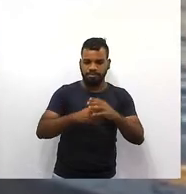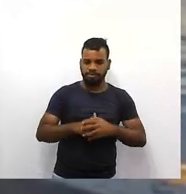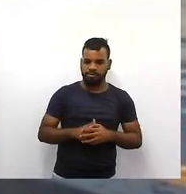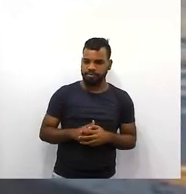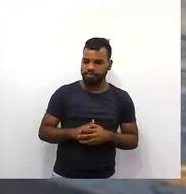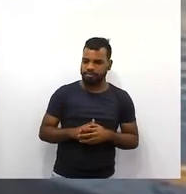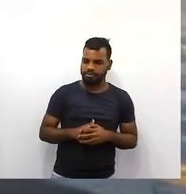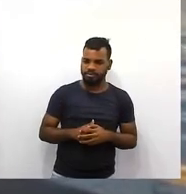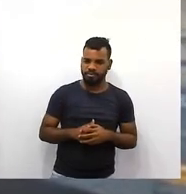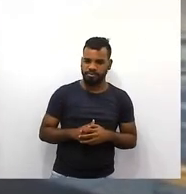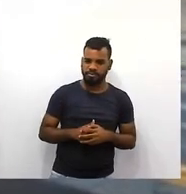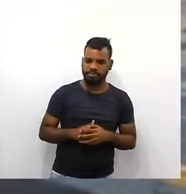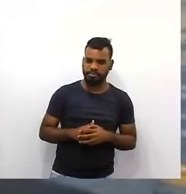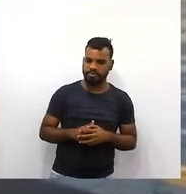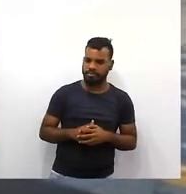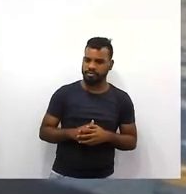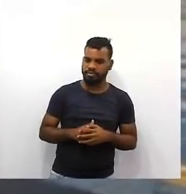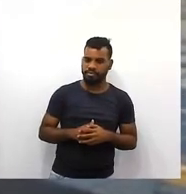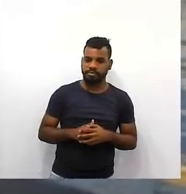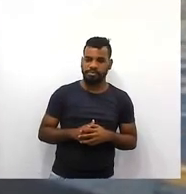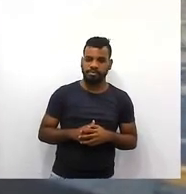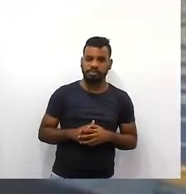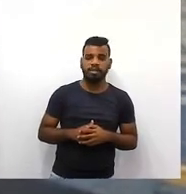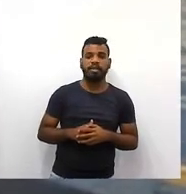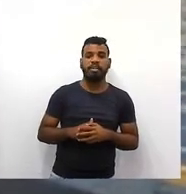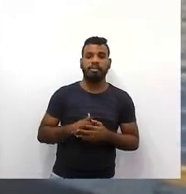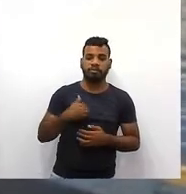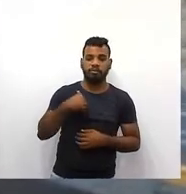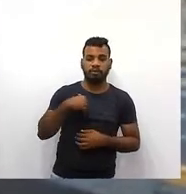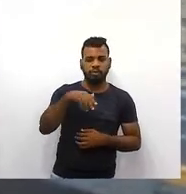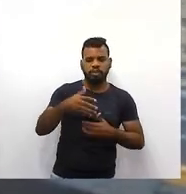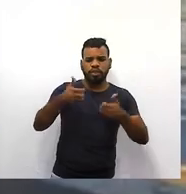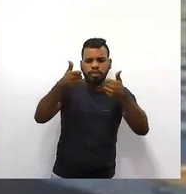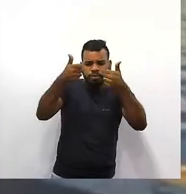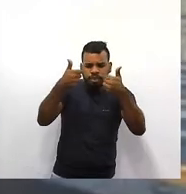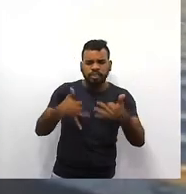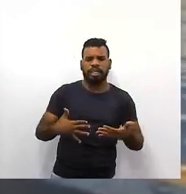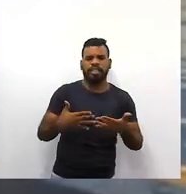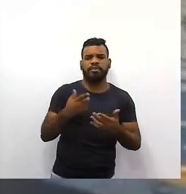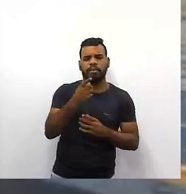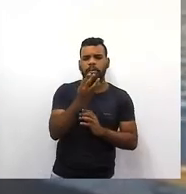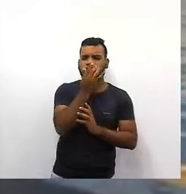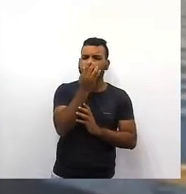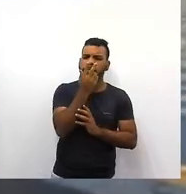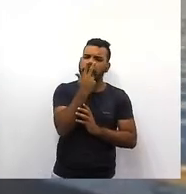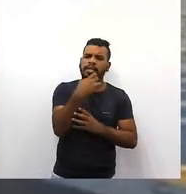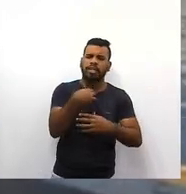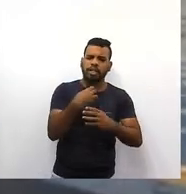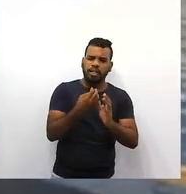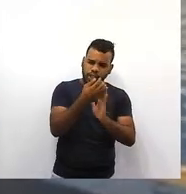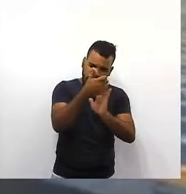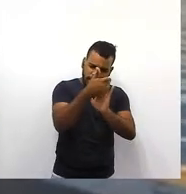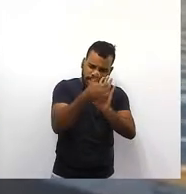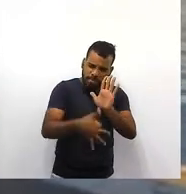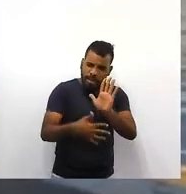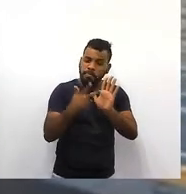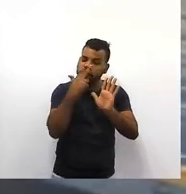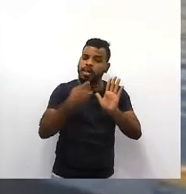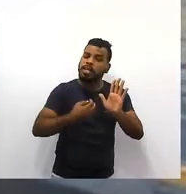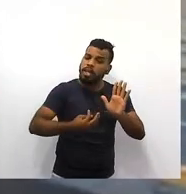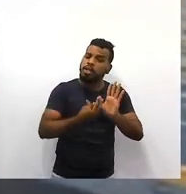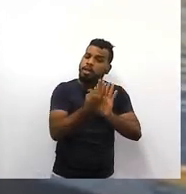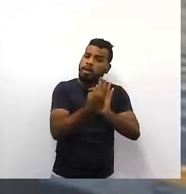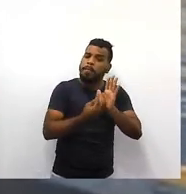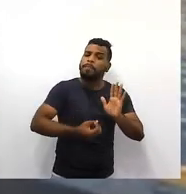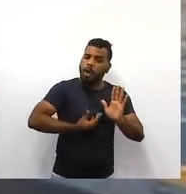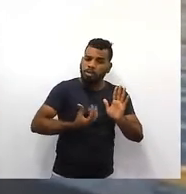vão perceber, né, esse caráter meio que explicativo, mas com esse tom poético, ele dizendo quem ele é e